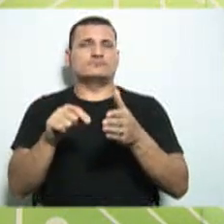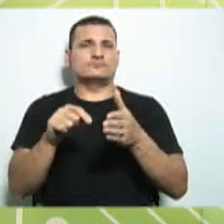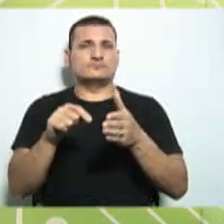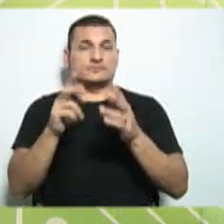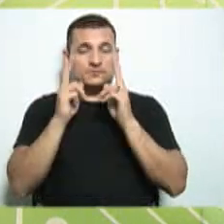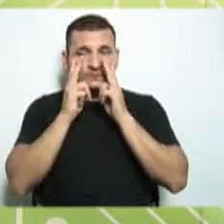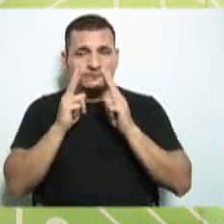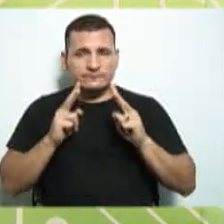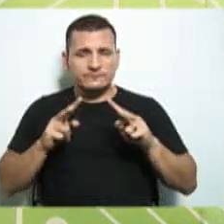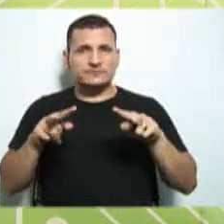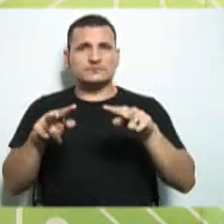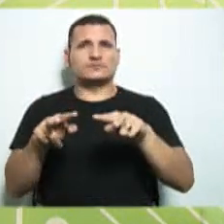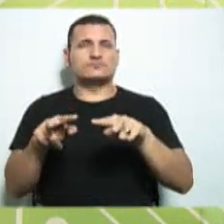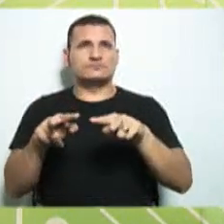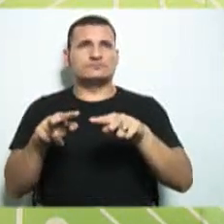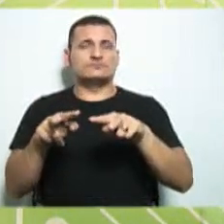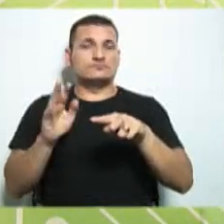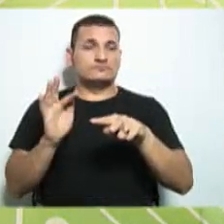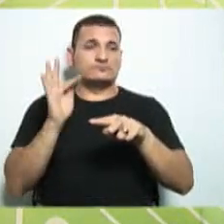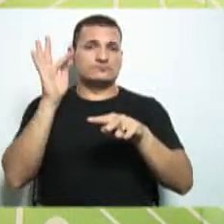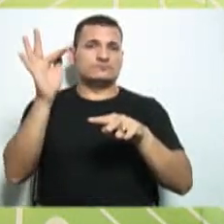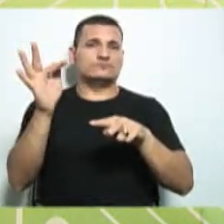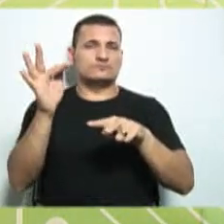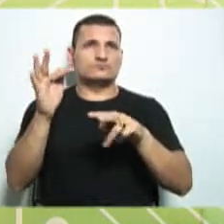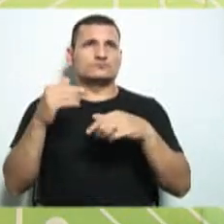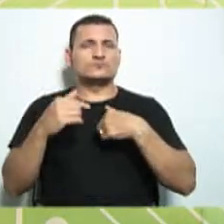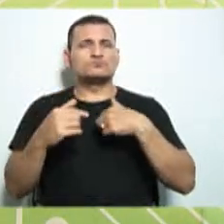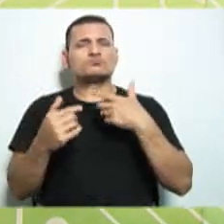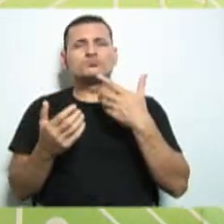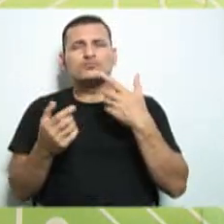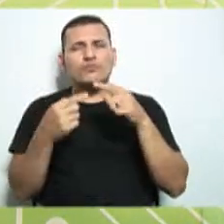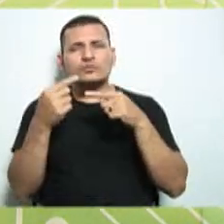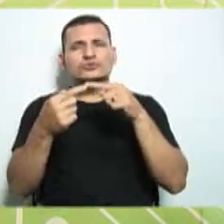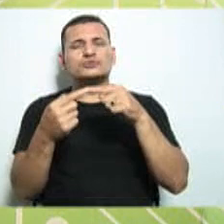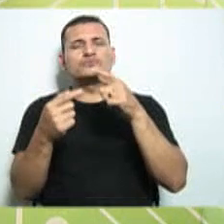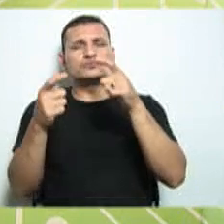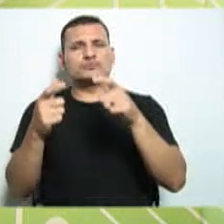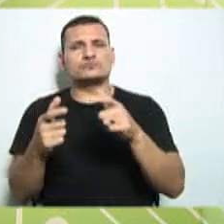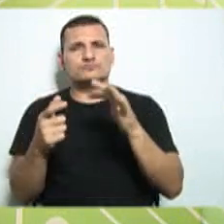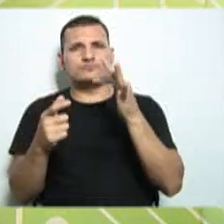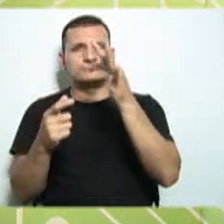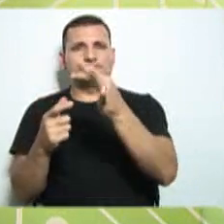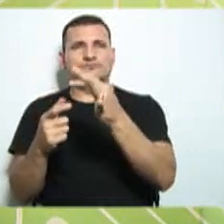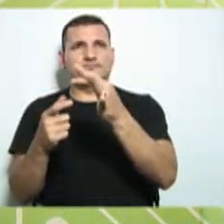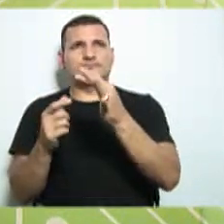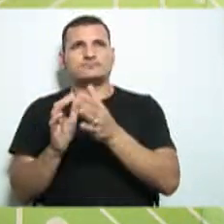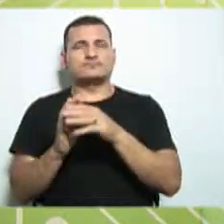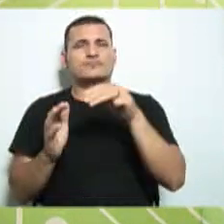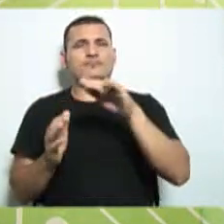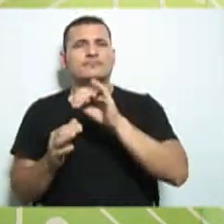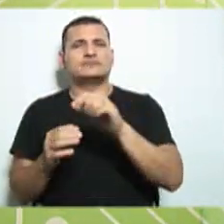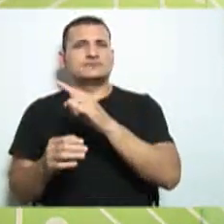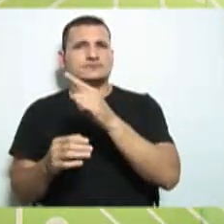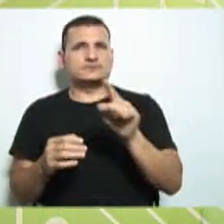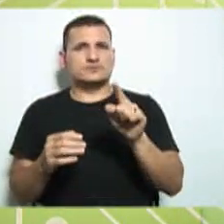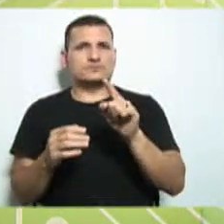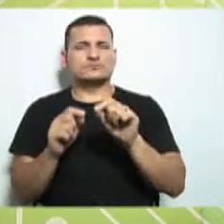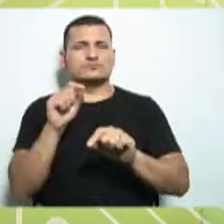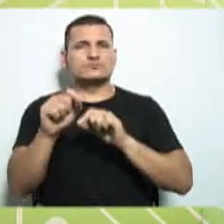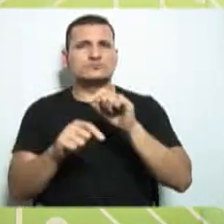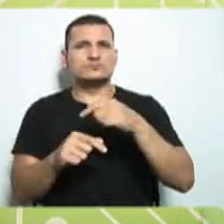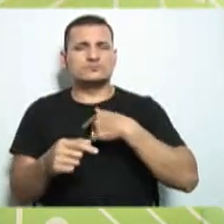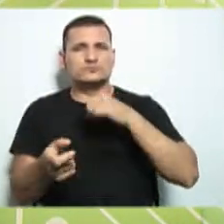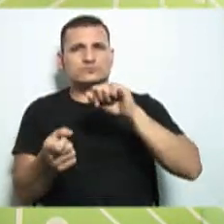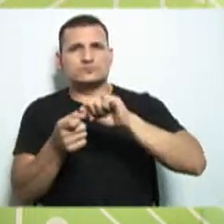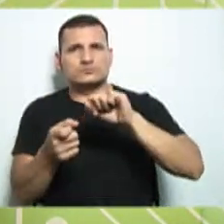visão de futuro, onde eu quero estar, né? A minha missão, o que eu posso fazer, o